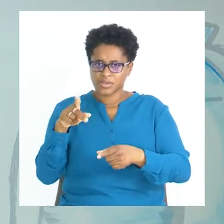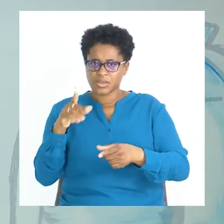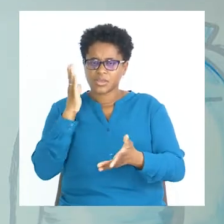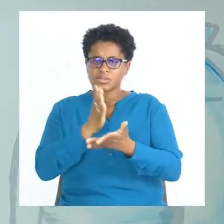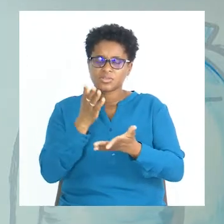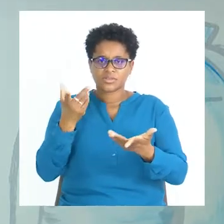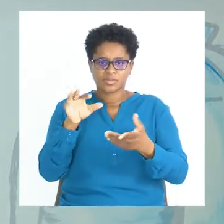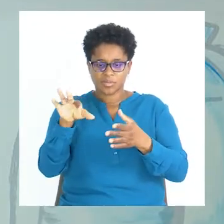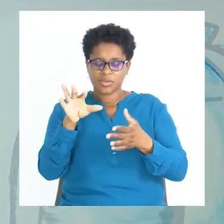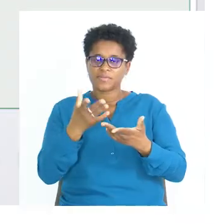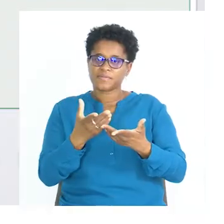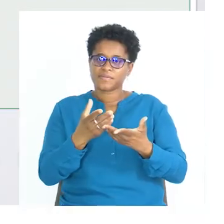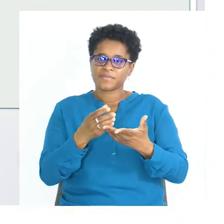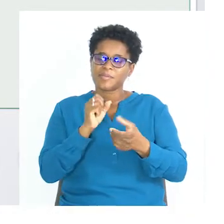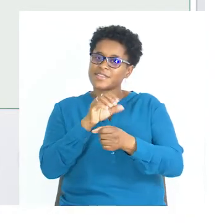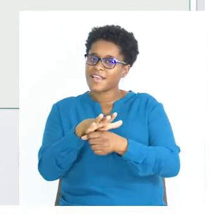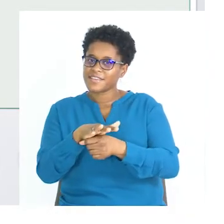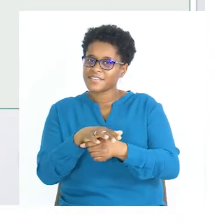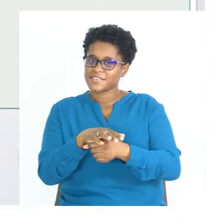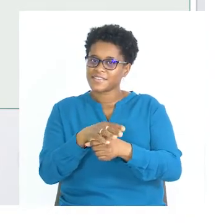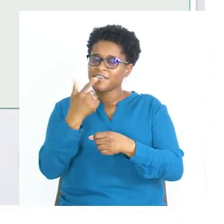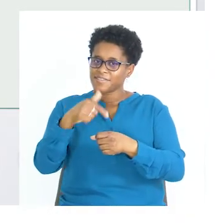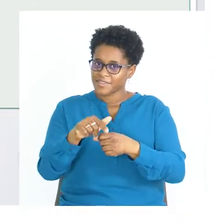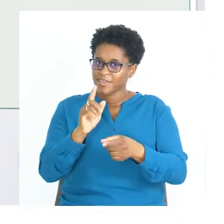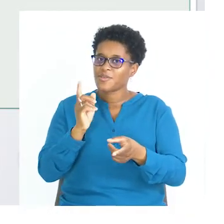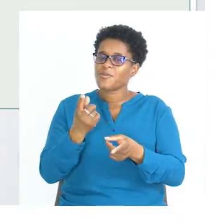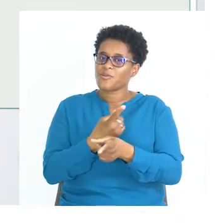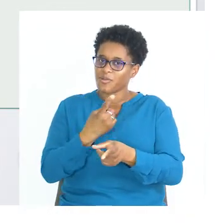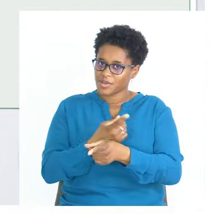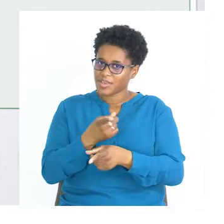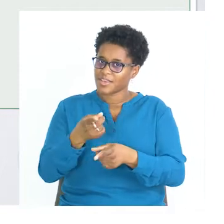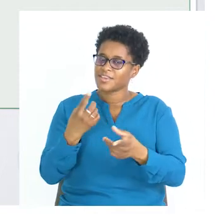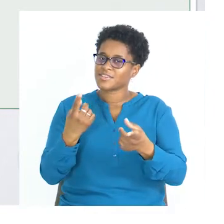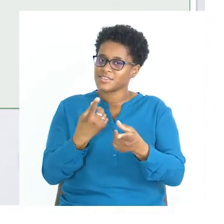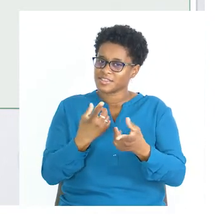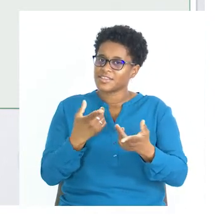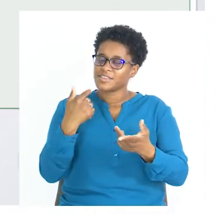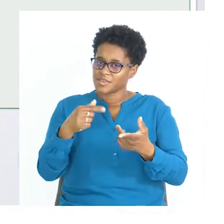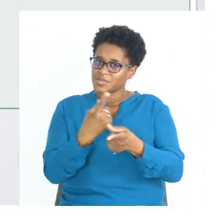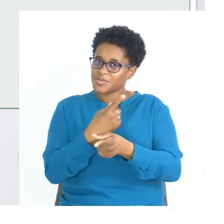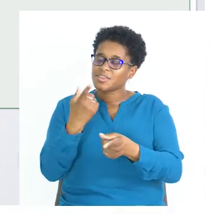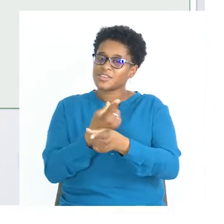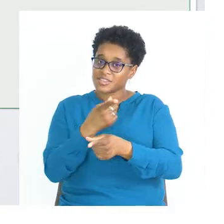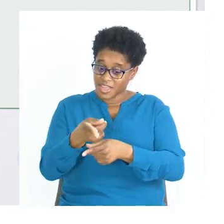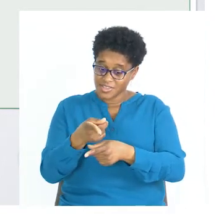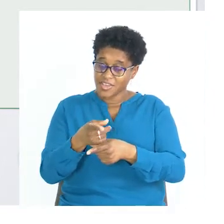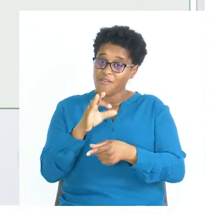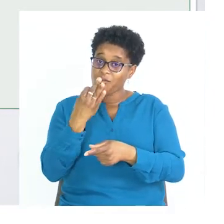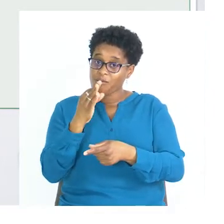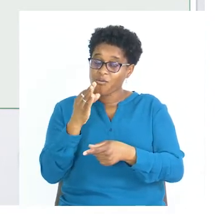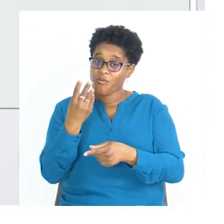só enfeitar a mensagem. E temos aquilo que é as características dessa